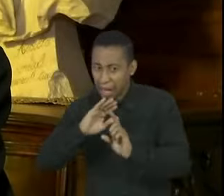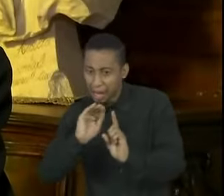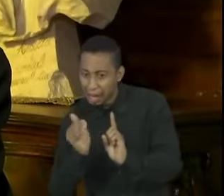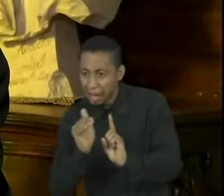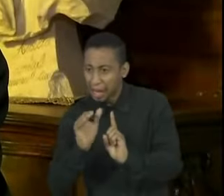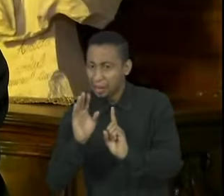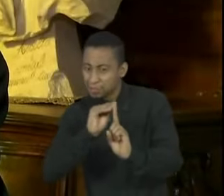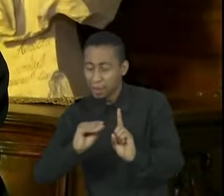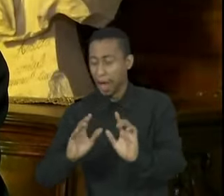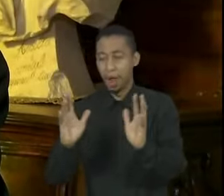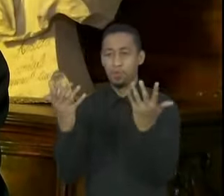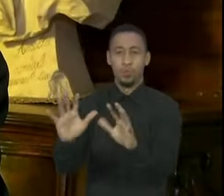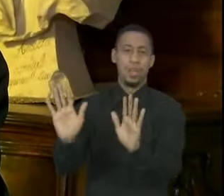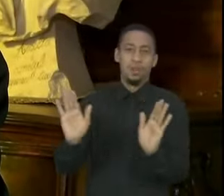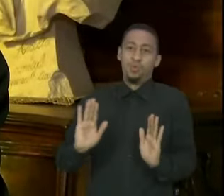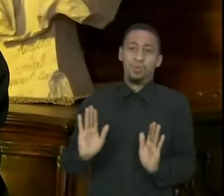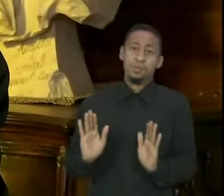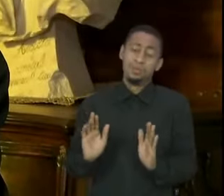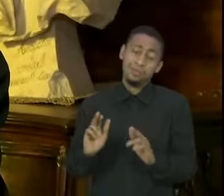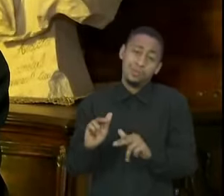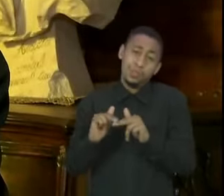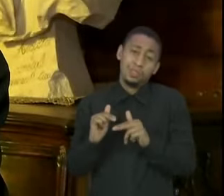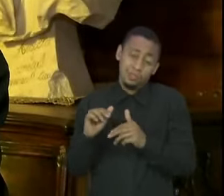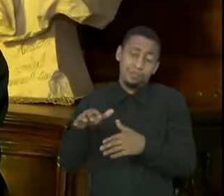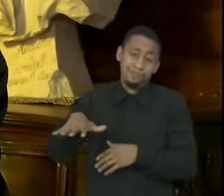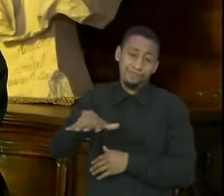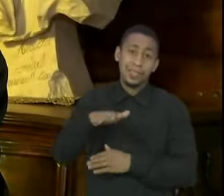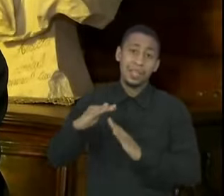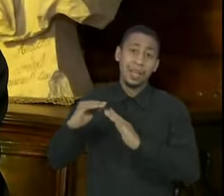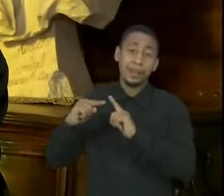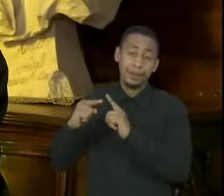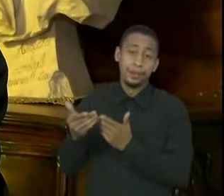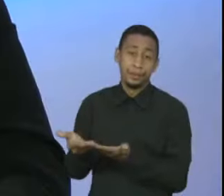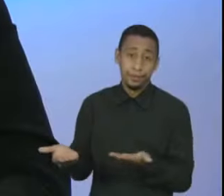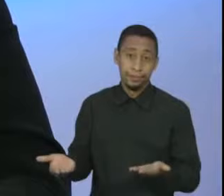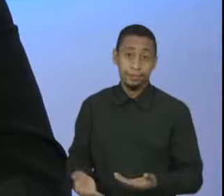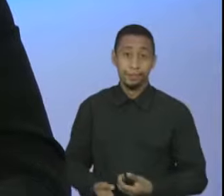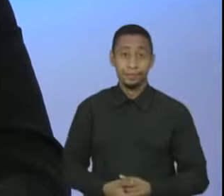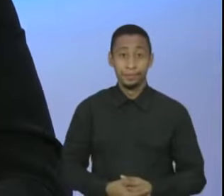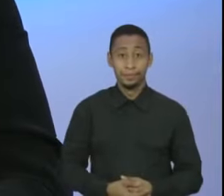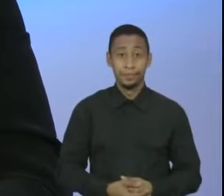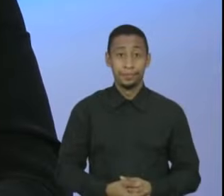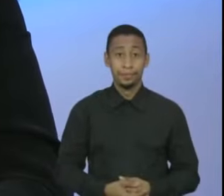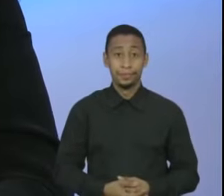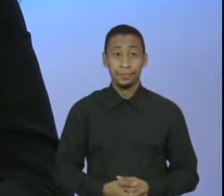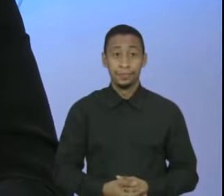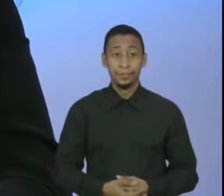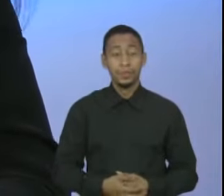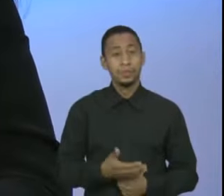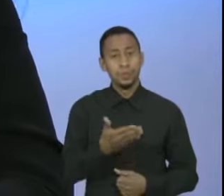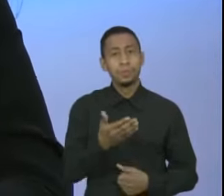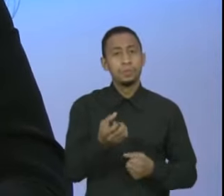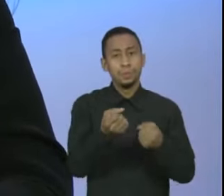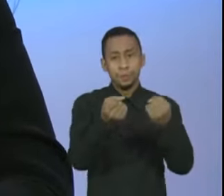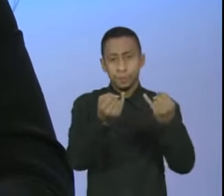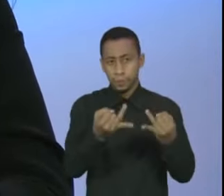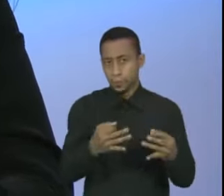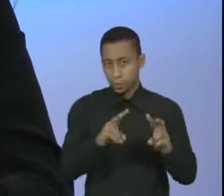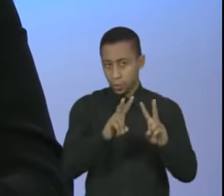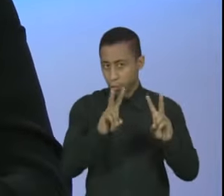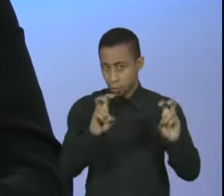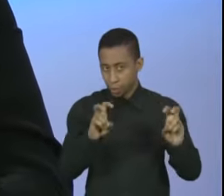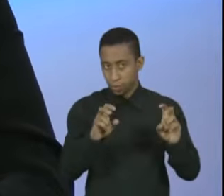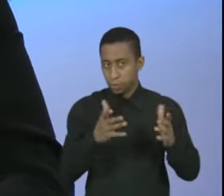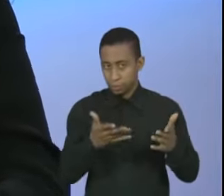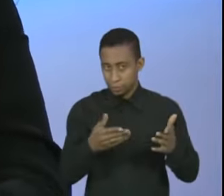que continuam surgindo também hoje na igreja acredita para você vai conhecer o nó do modelo essa questão da